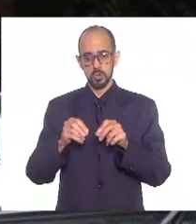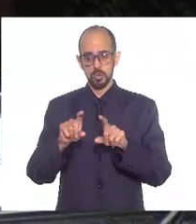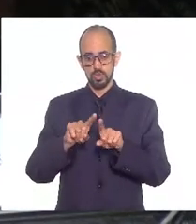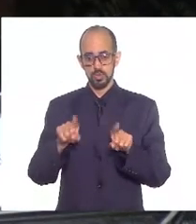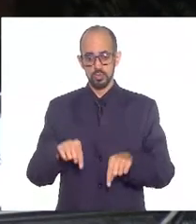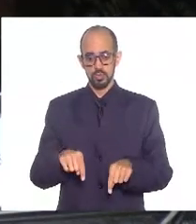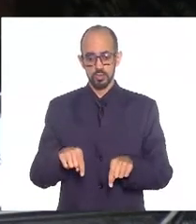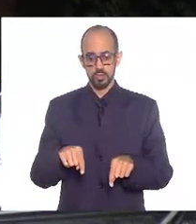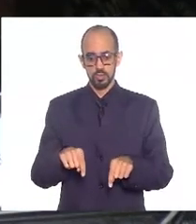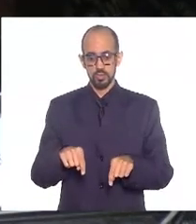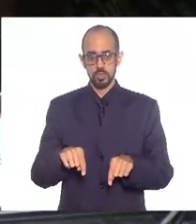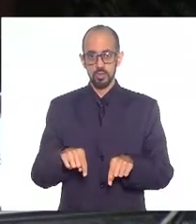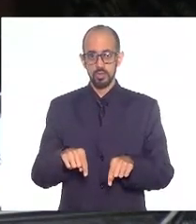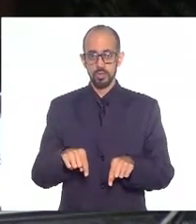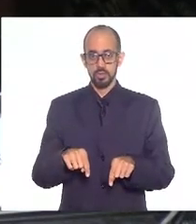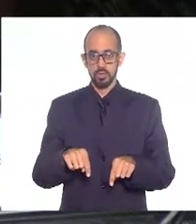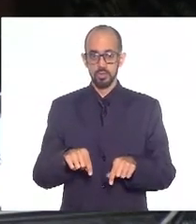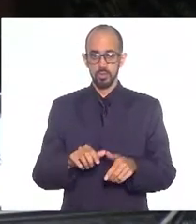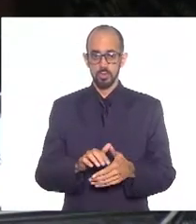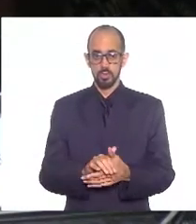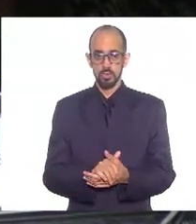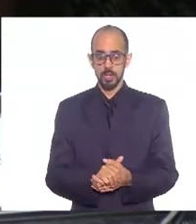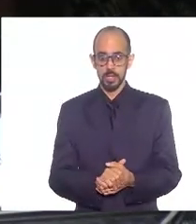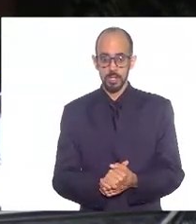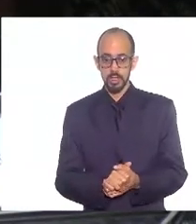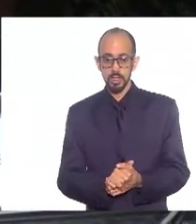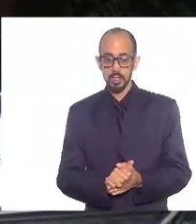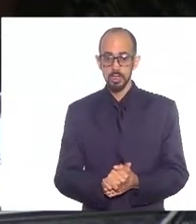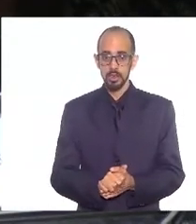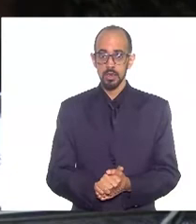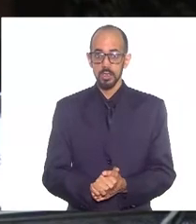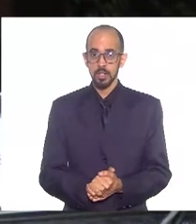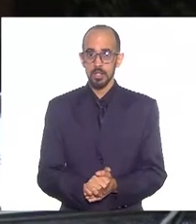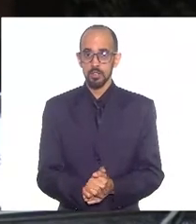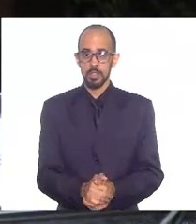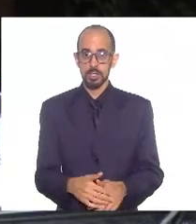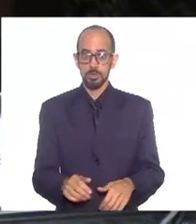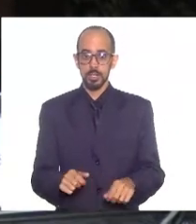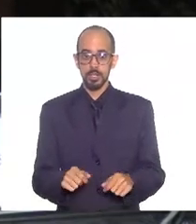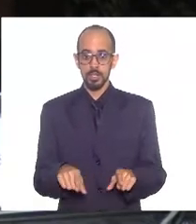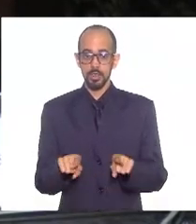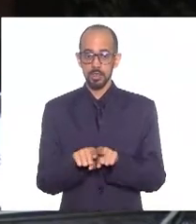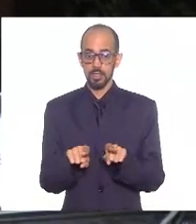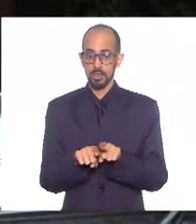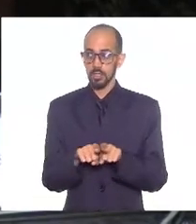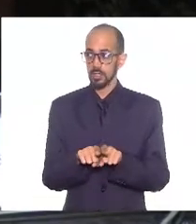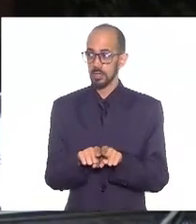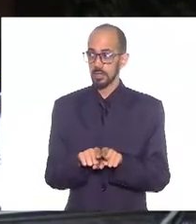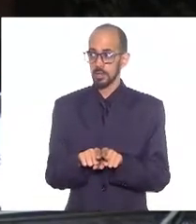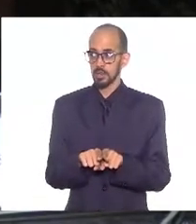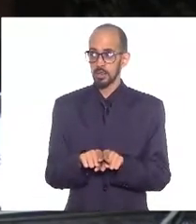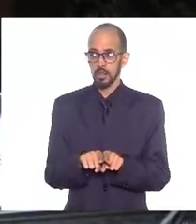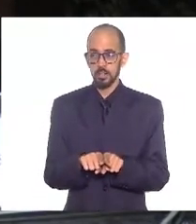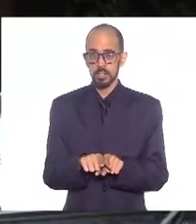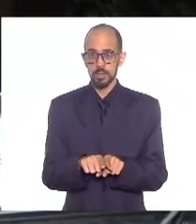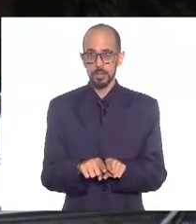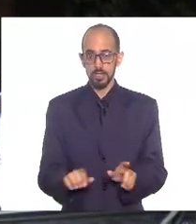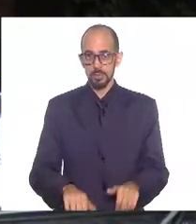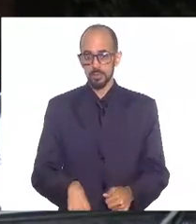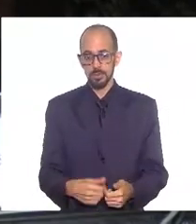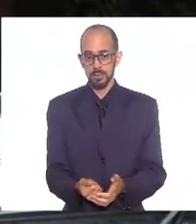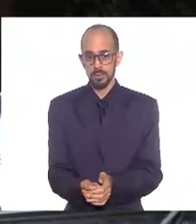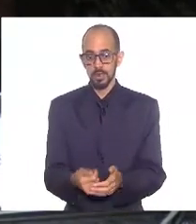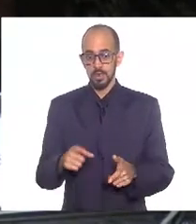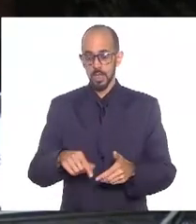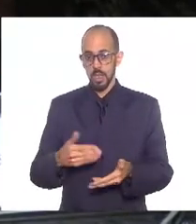servidores ativos, inativos e pensionistas, isso se deve também a essa parceria do governo do